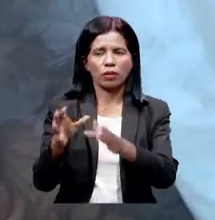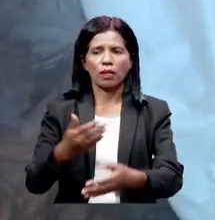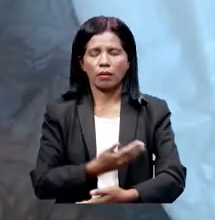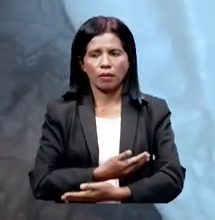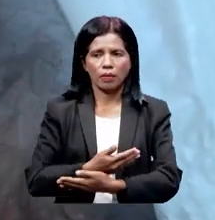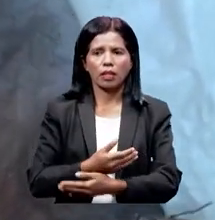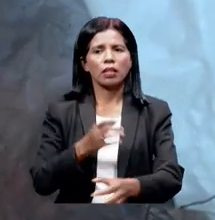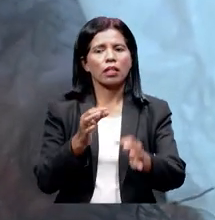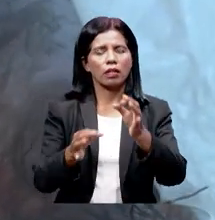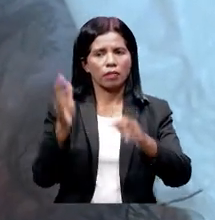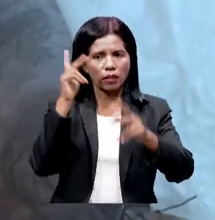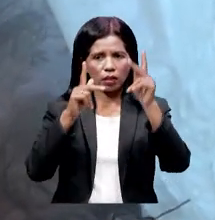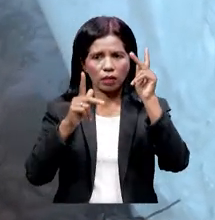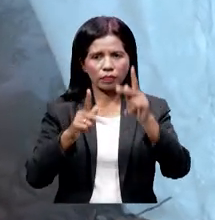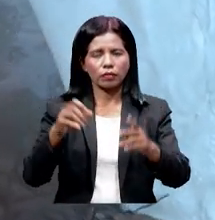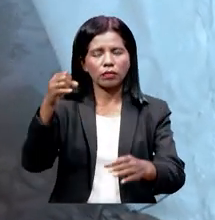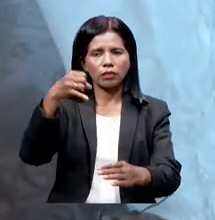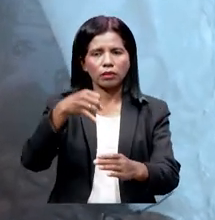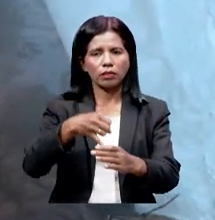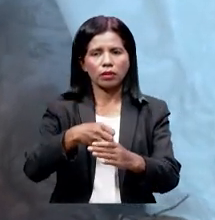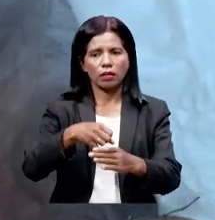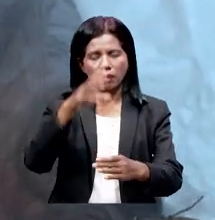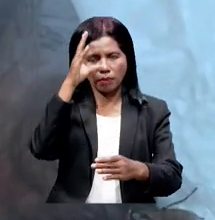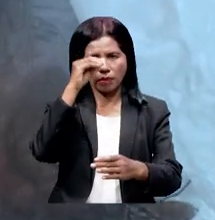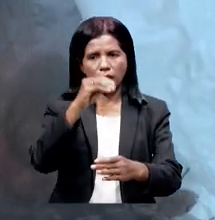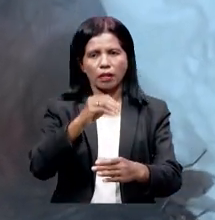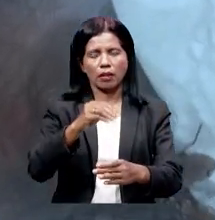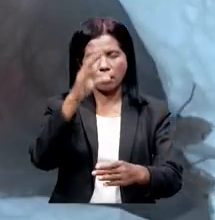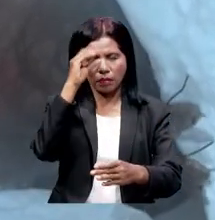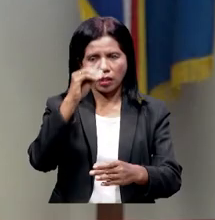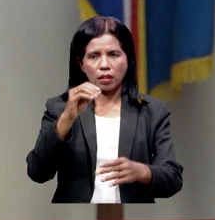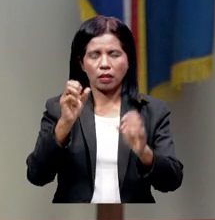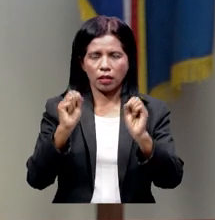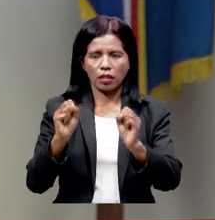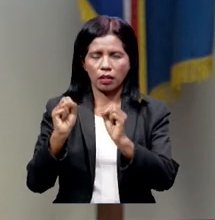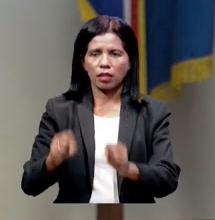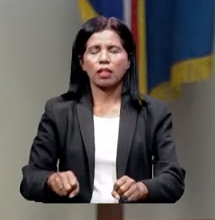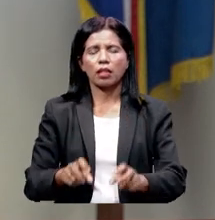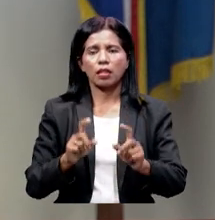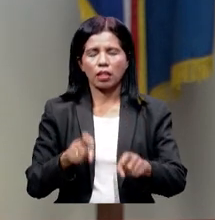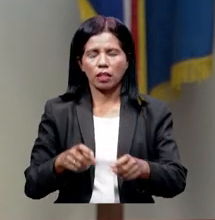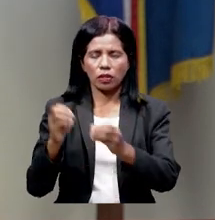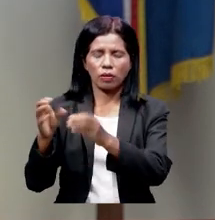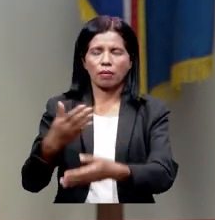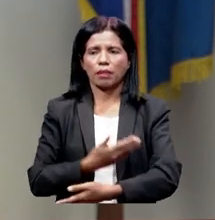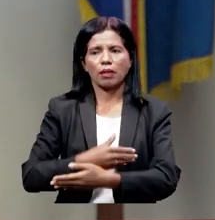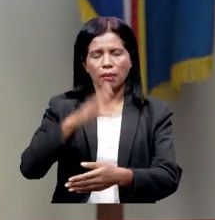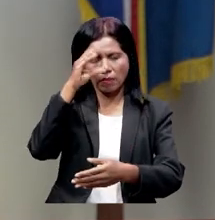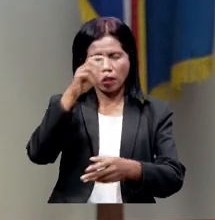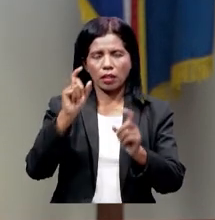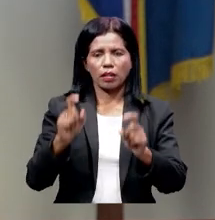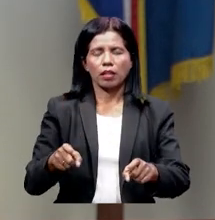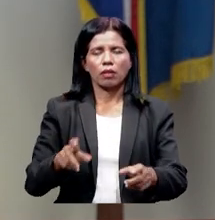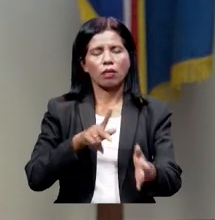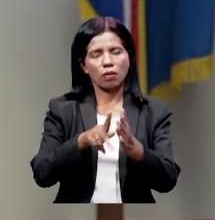carik caso ida envolve mane, por exemplo, mane ma obriga nia tenga soe bebe, o ka mane ma obriga nia tenga o